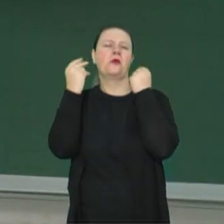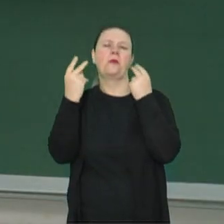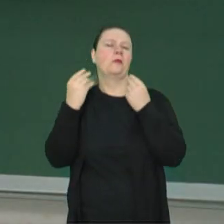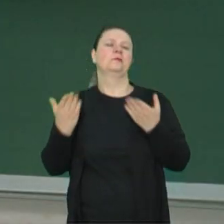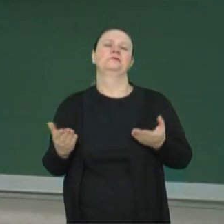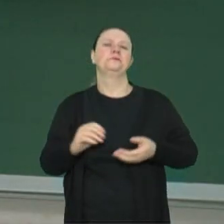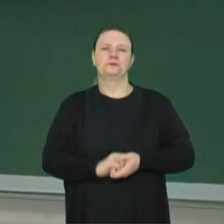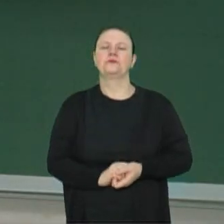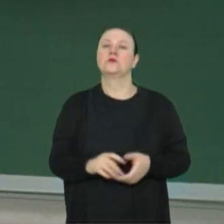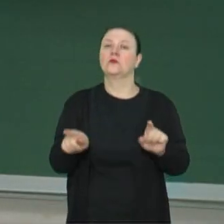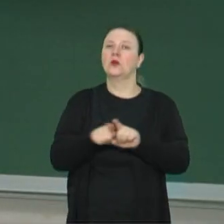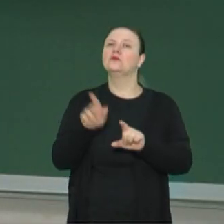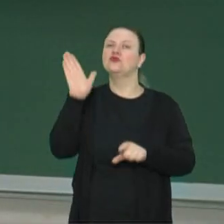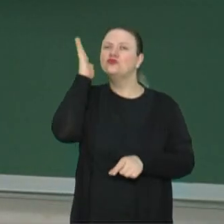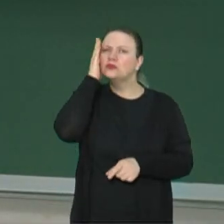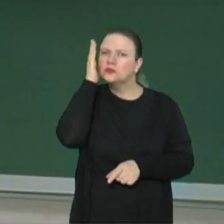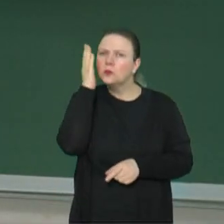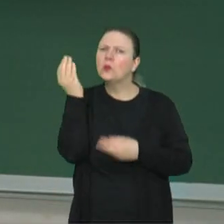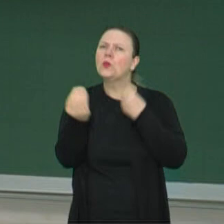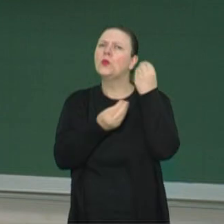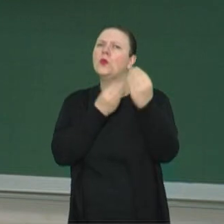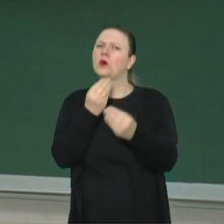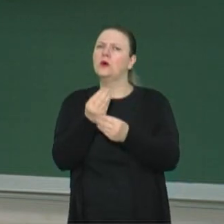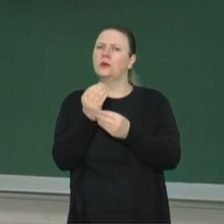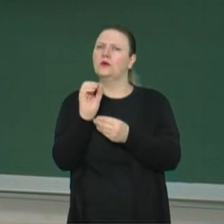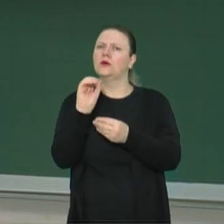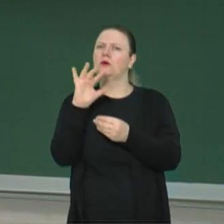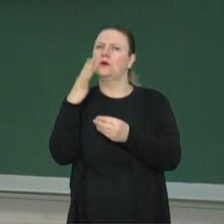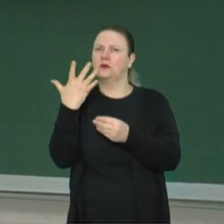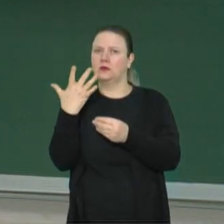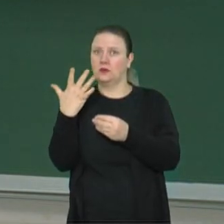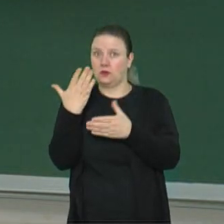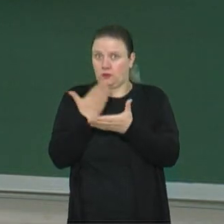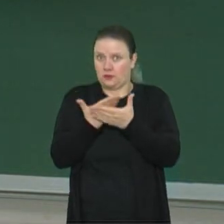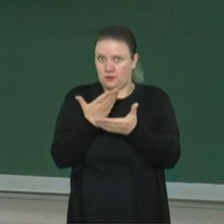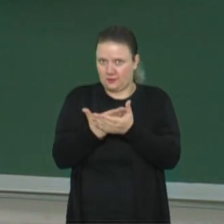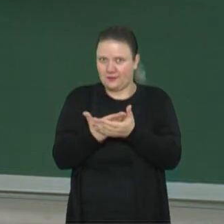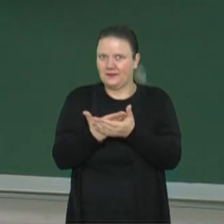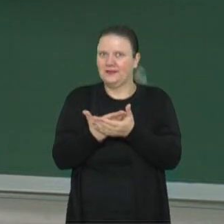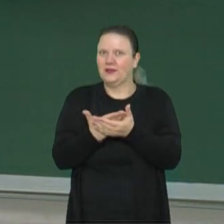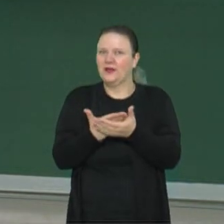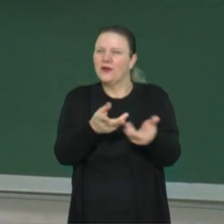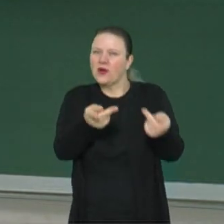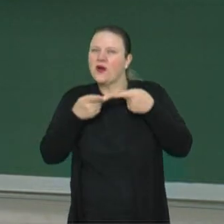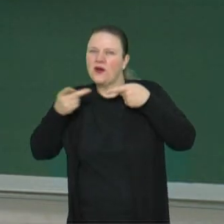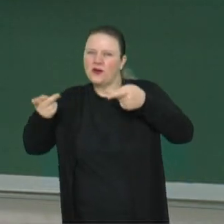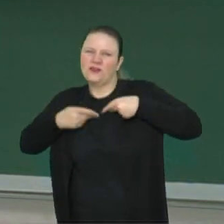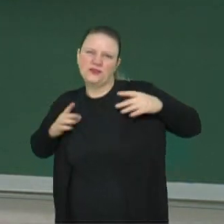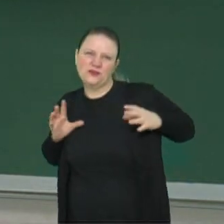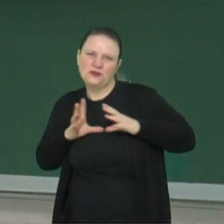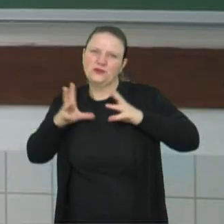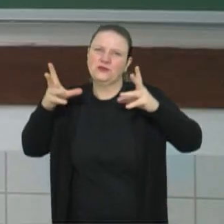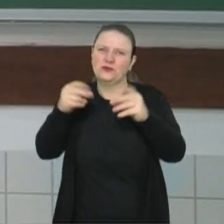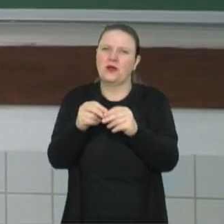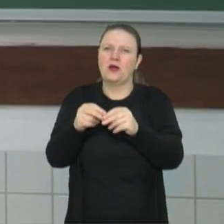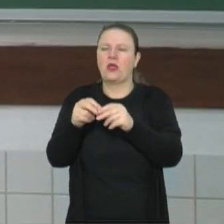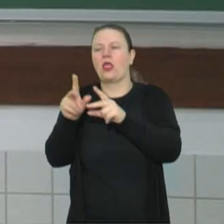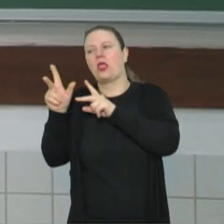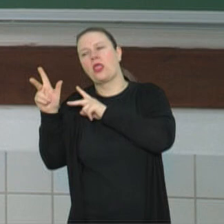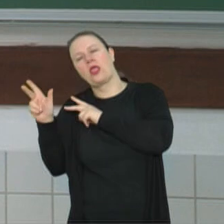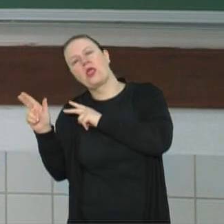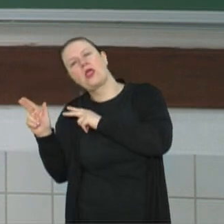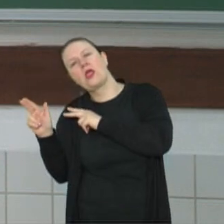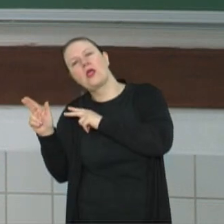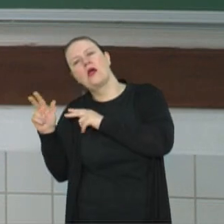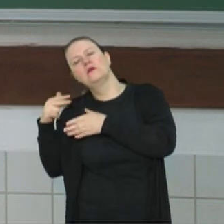sabem como que funciona a dinâmica da nossa aula, Então convido todos vocês, aqueles que estão deitados, que estão sentados, levanta, fica em pé.